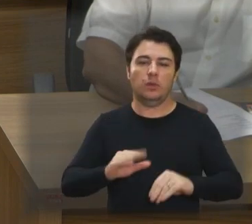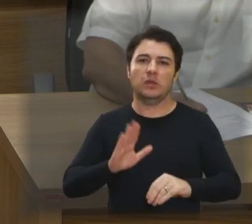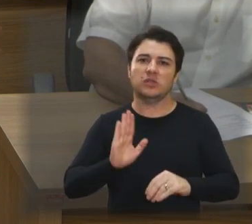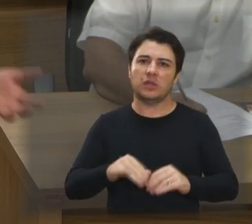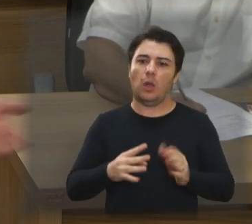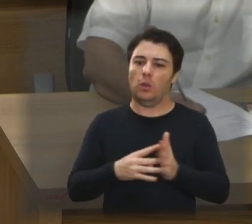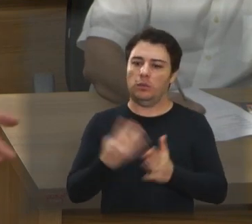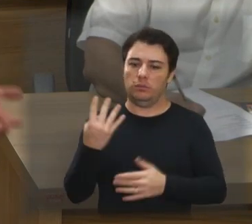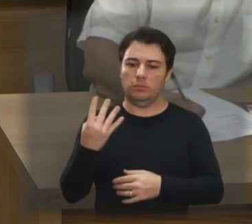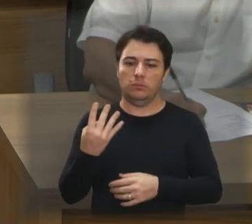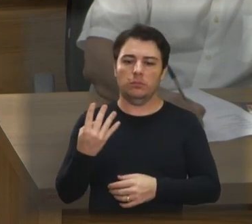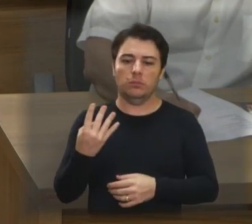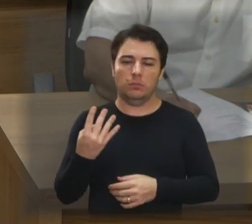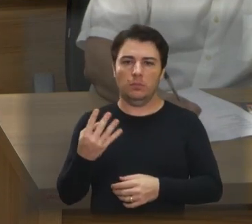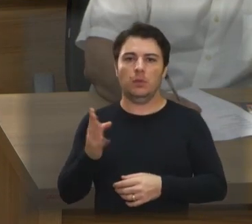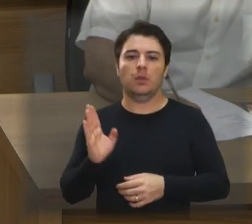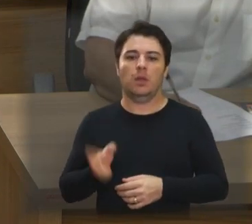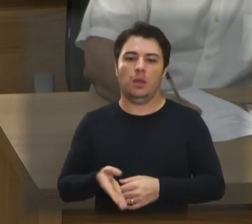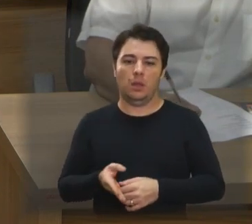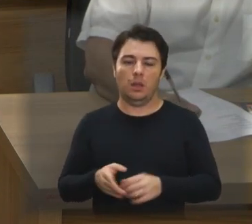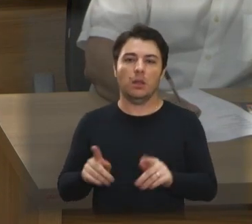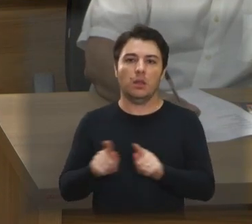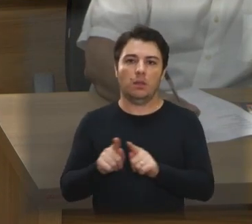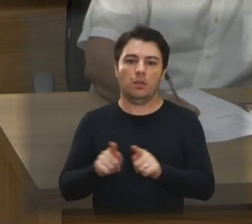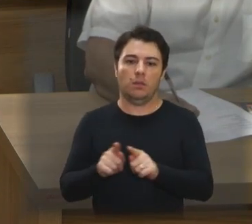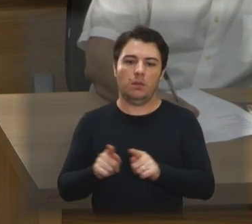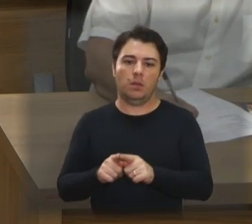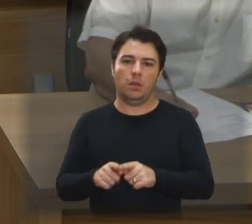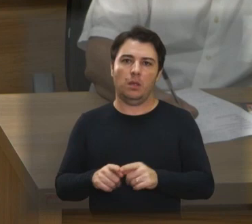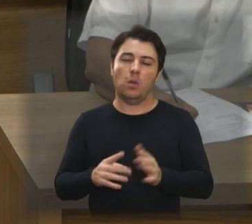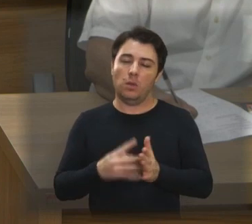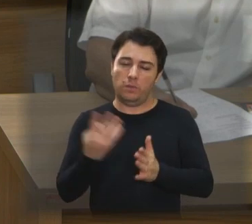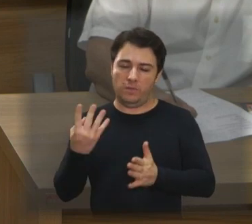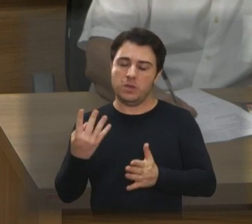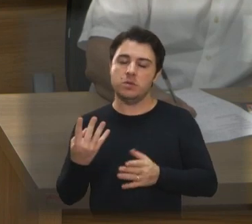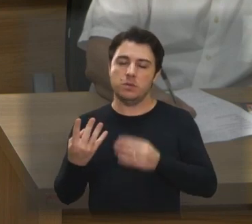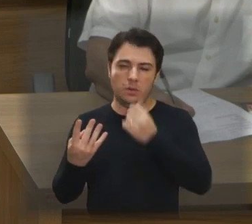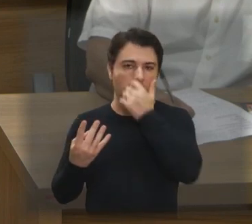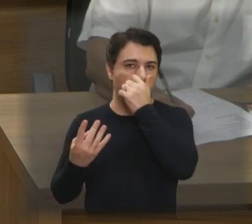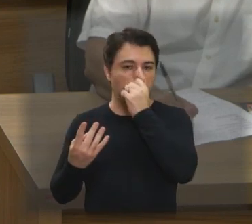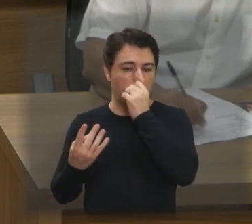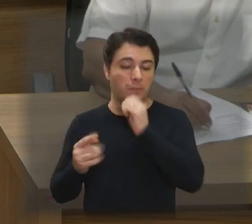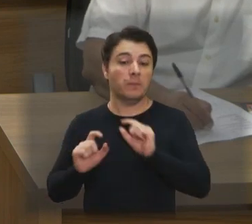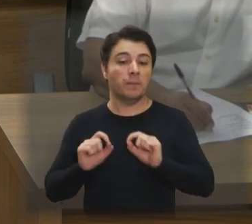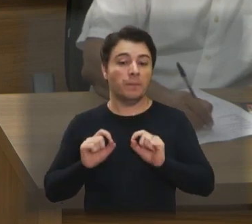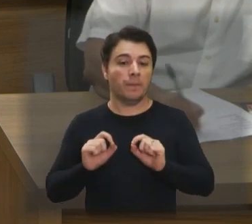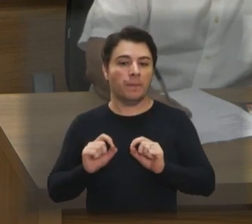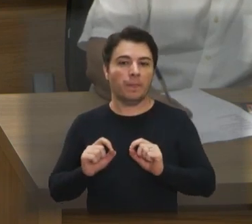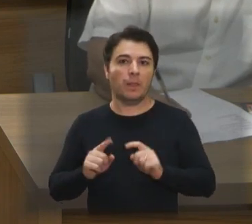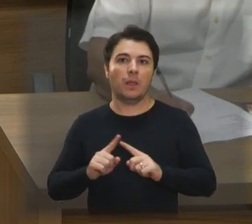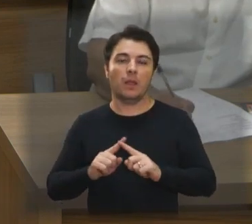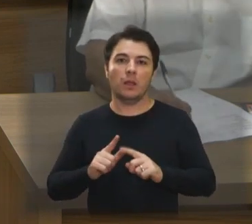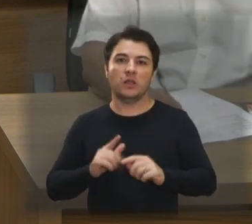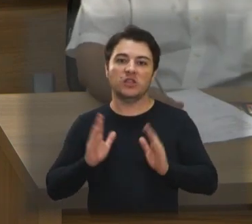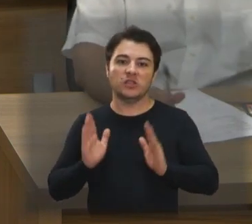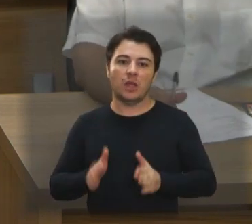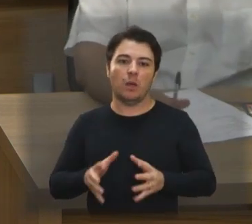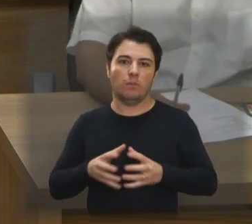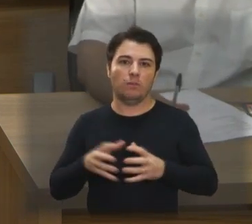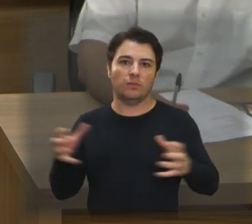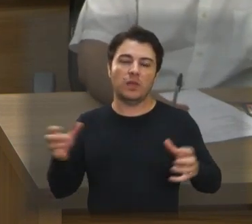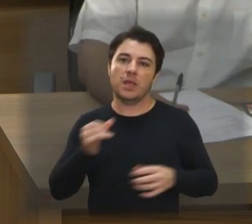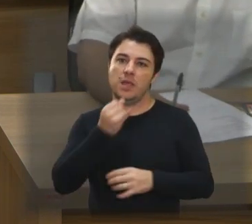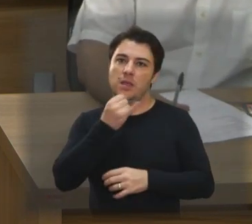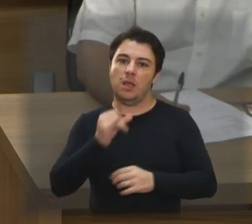quatro vezes tirando programa que a gente tem do Ar 2 e por quatro vezes o que acontece o seguinte aumento muito